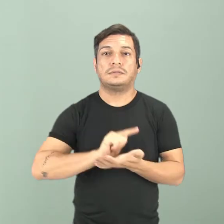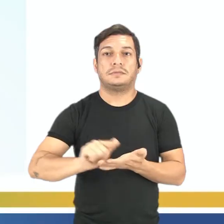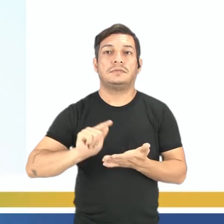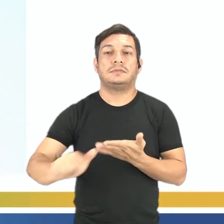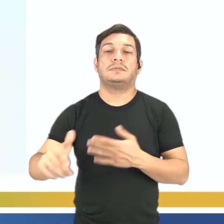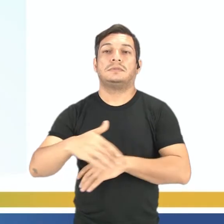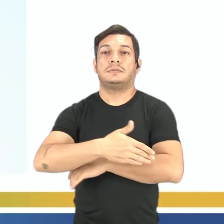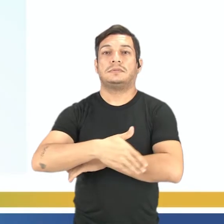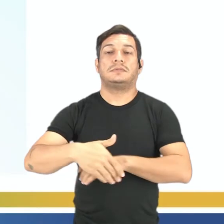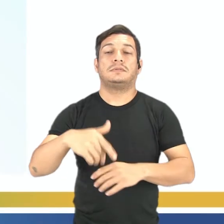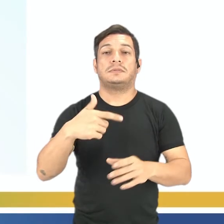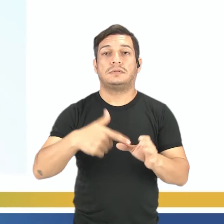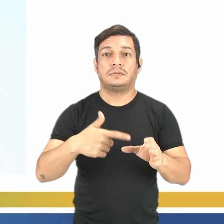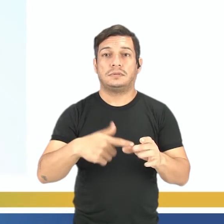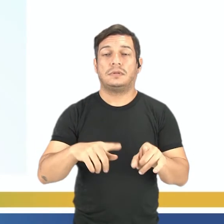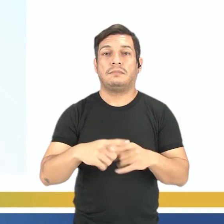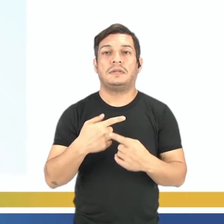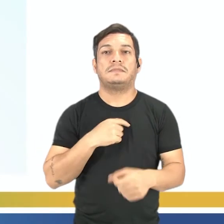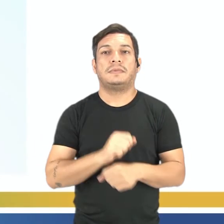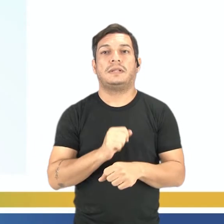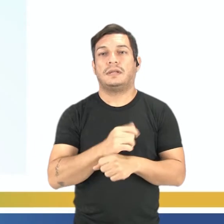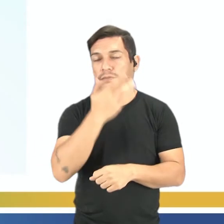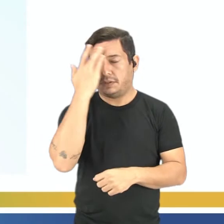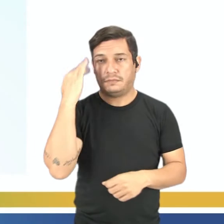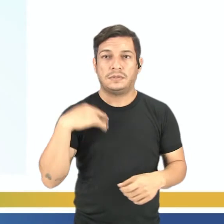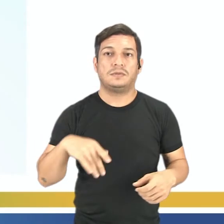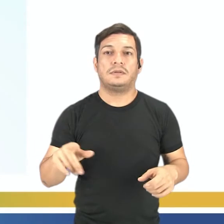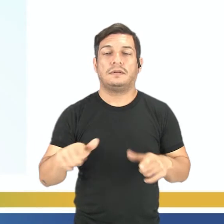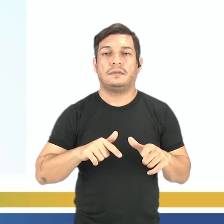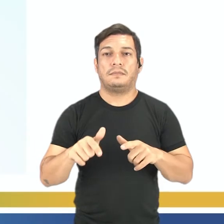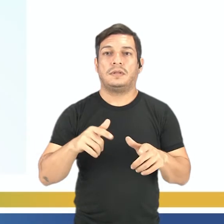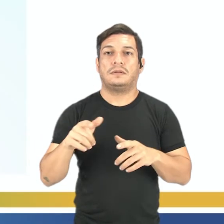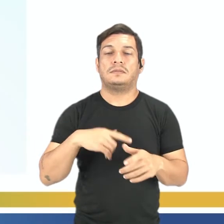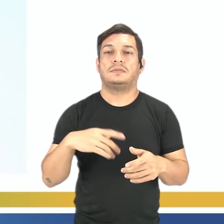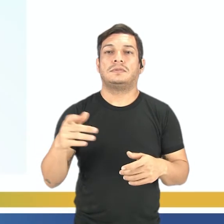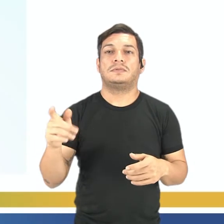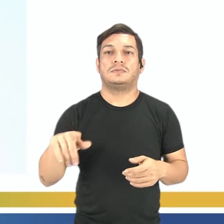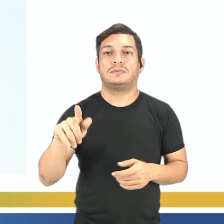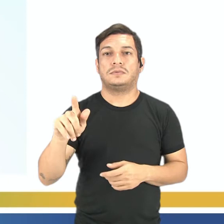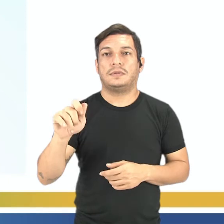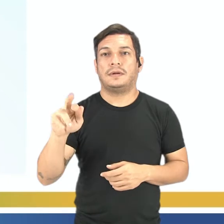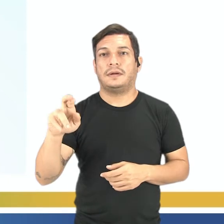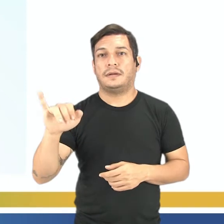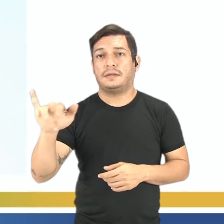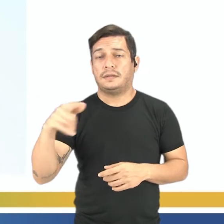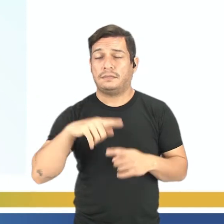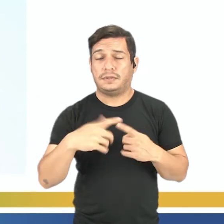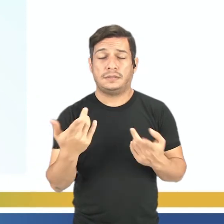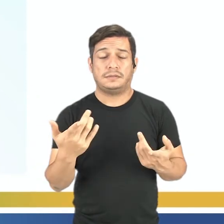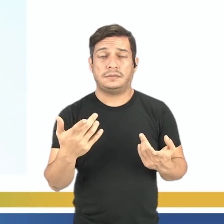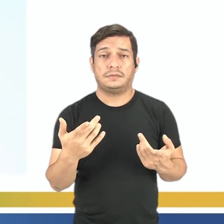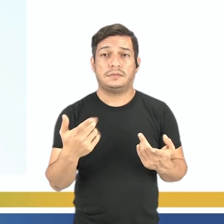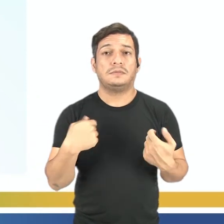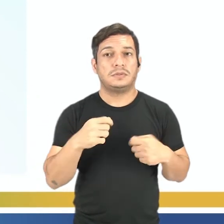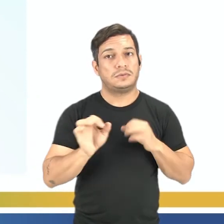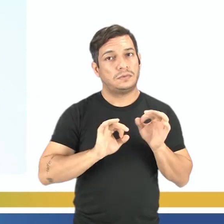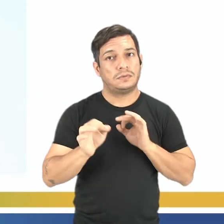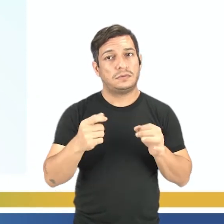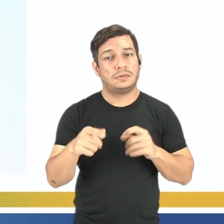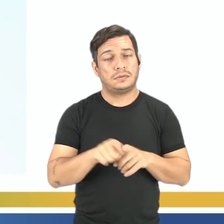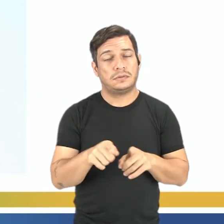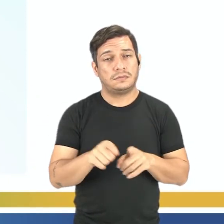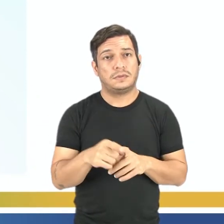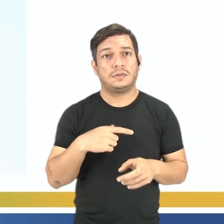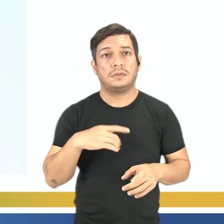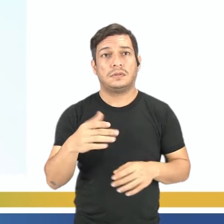no lixo. Eu quero a cidade limpa, mas para isso eu não tenho que esperar só pelo gari, porque ele está ali para limpar a minha sujeira e não o meu abuso.